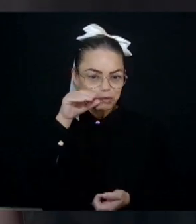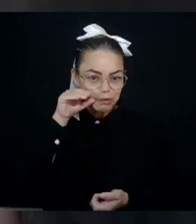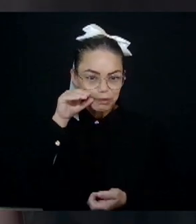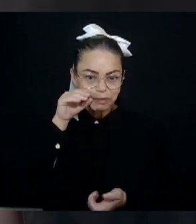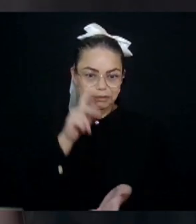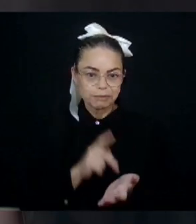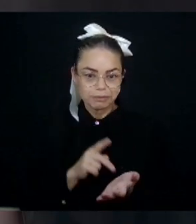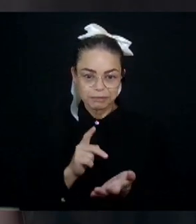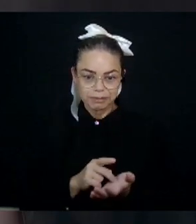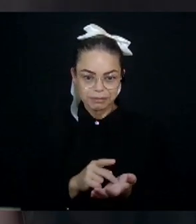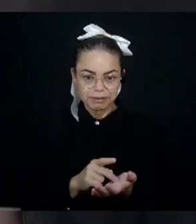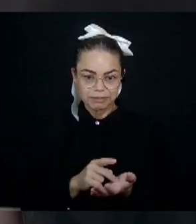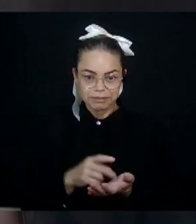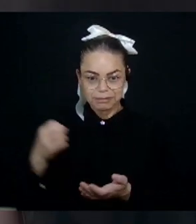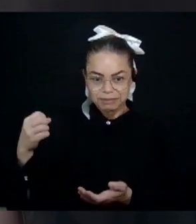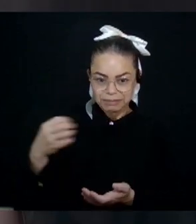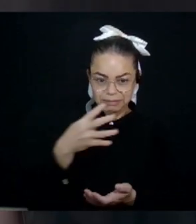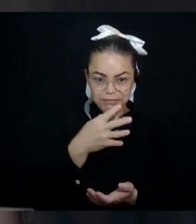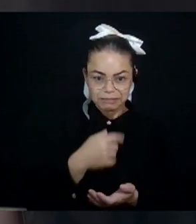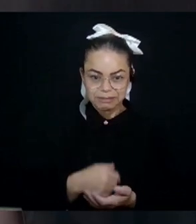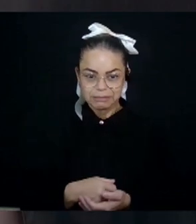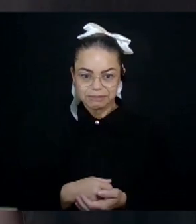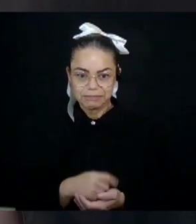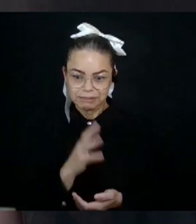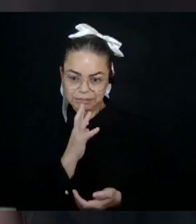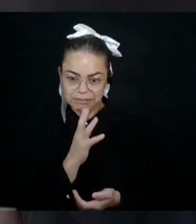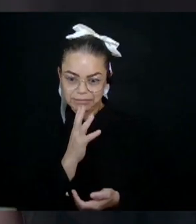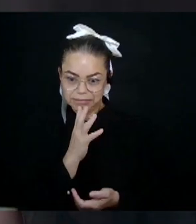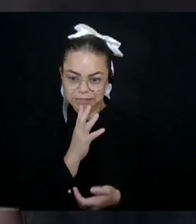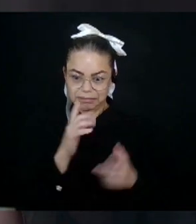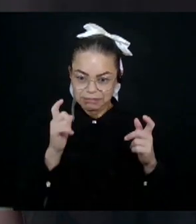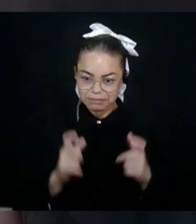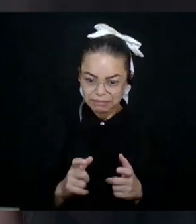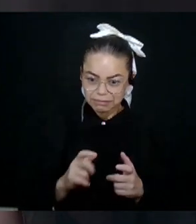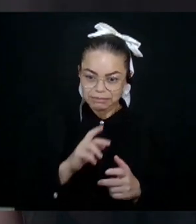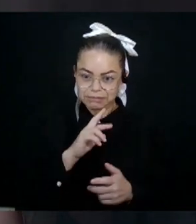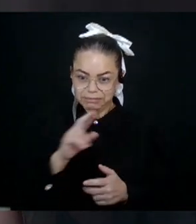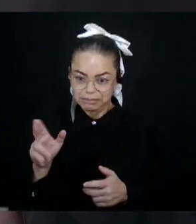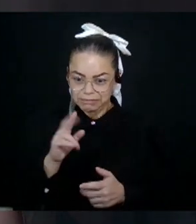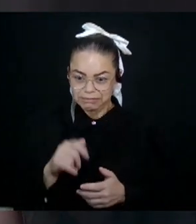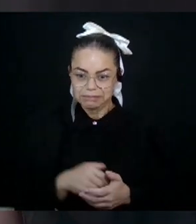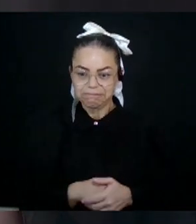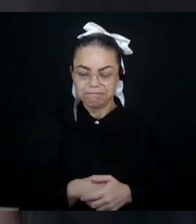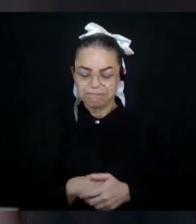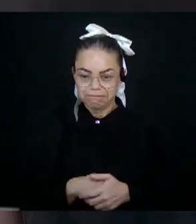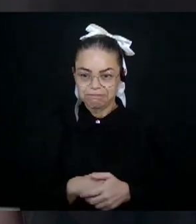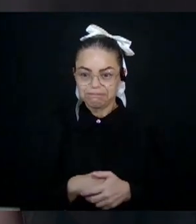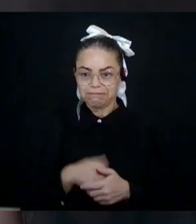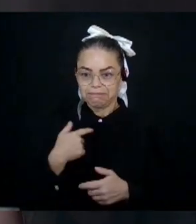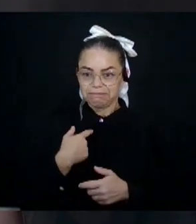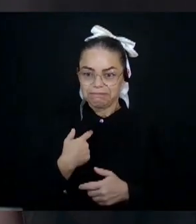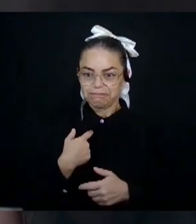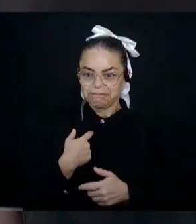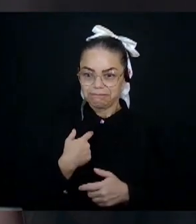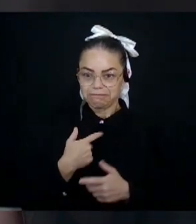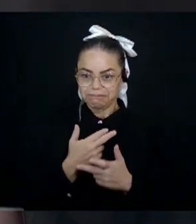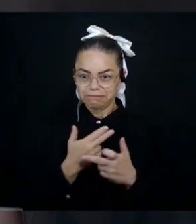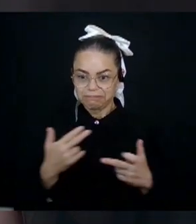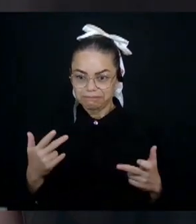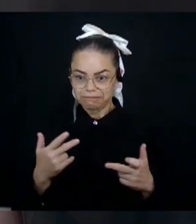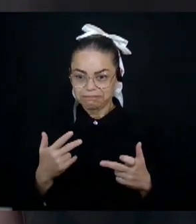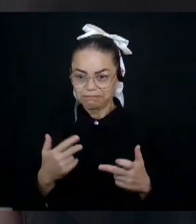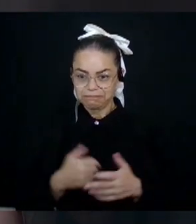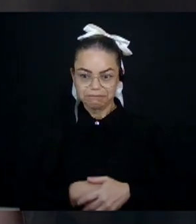de novidade, né, então você está conhecendo um lugar diferente, e fazendo algo que está fora da